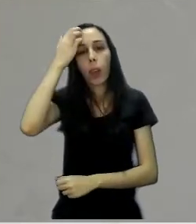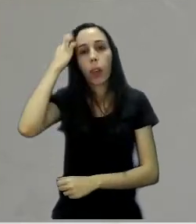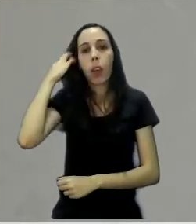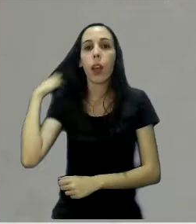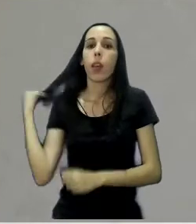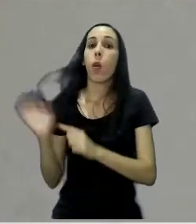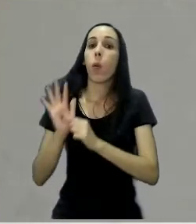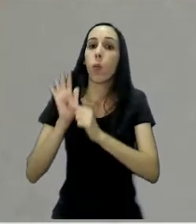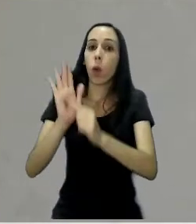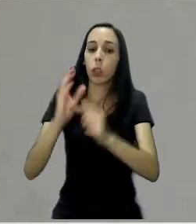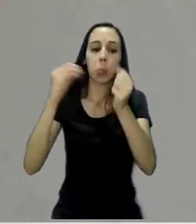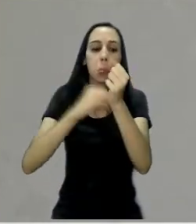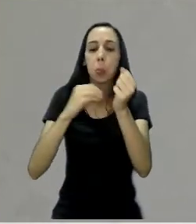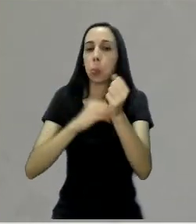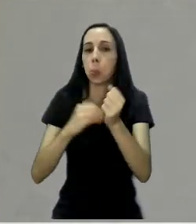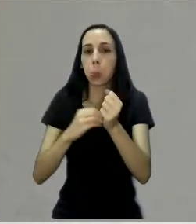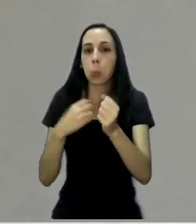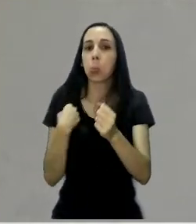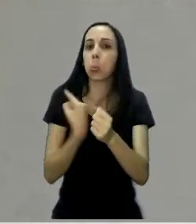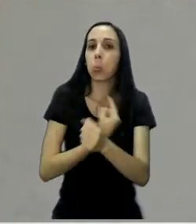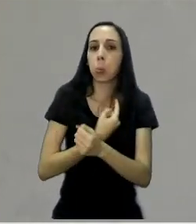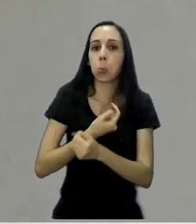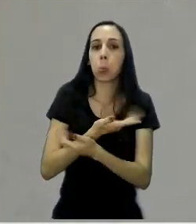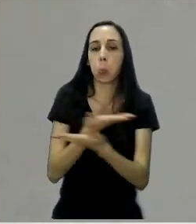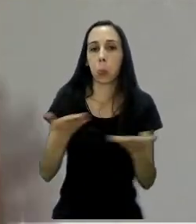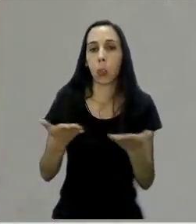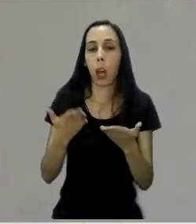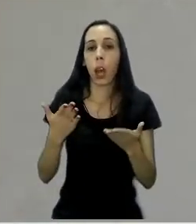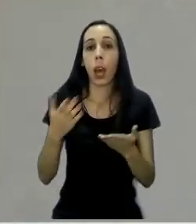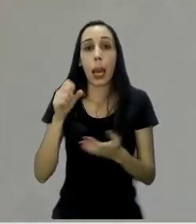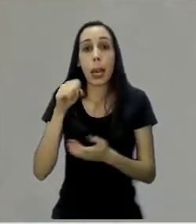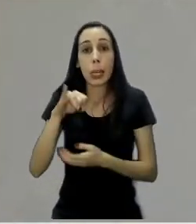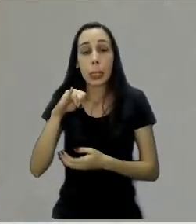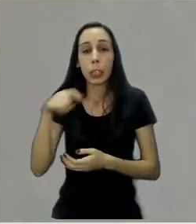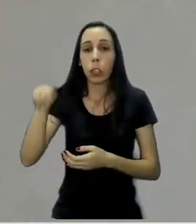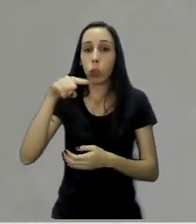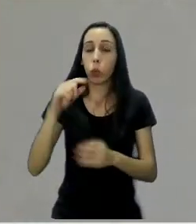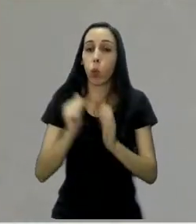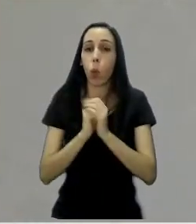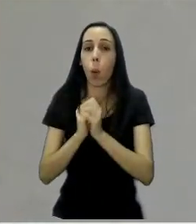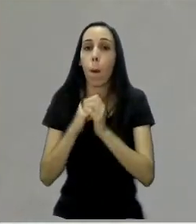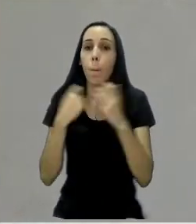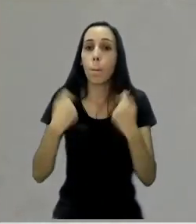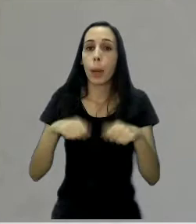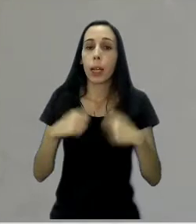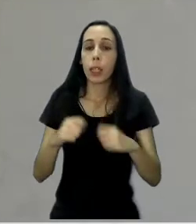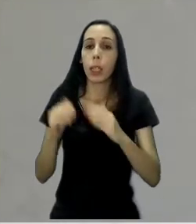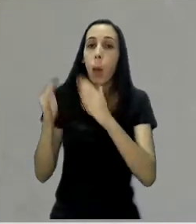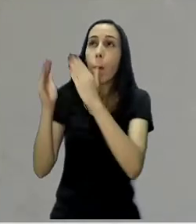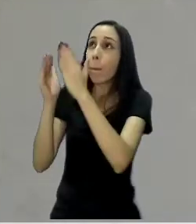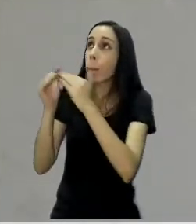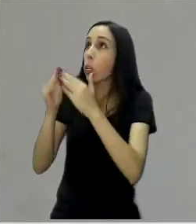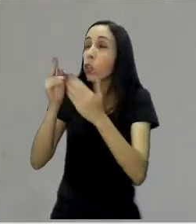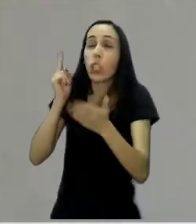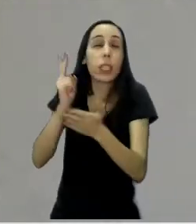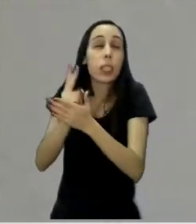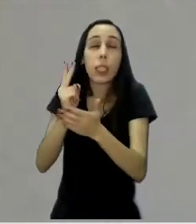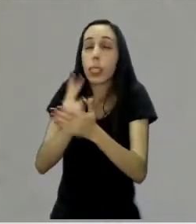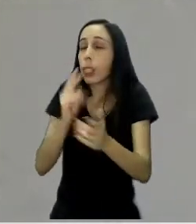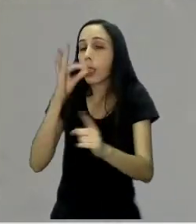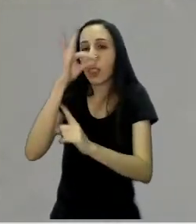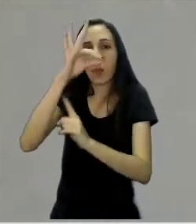coisas misteriosas que ignoras. Quando nós formos orar, nós devemos sempre